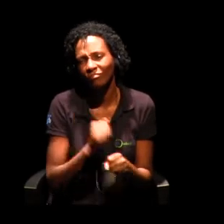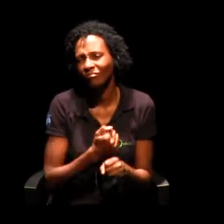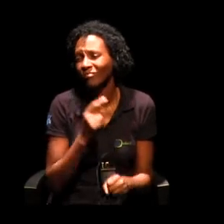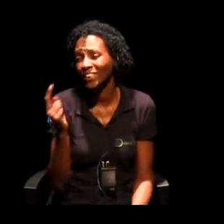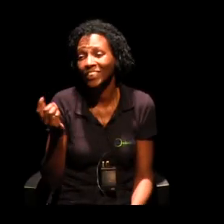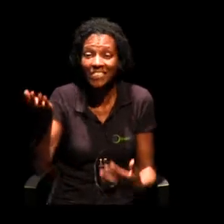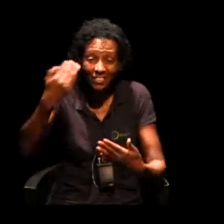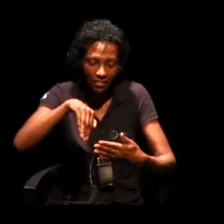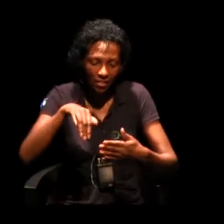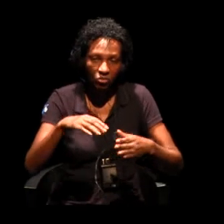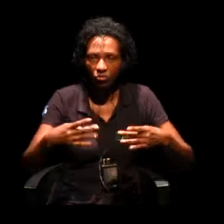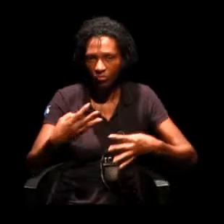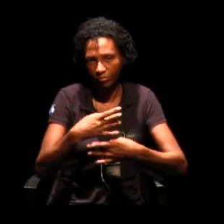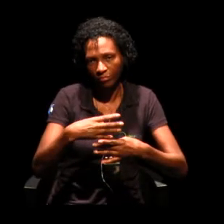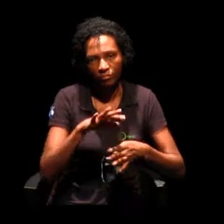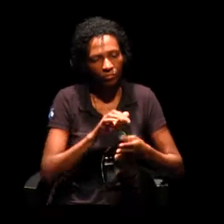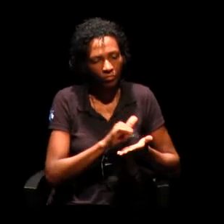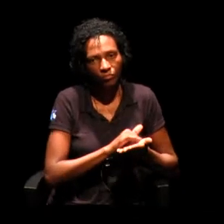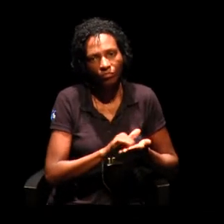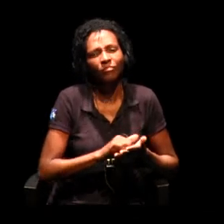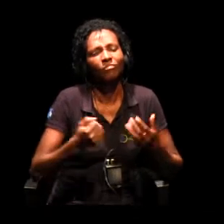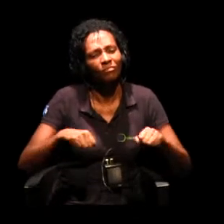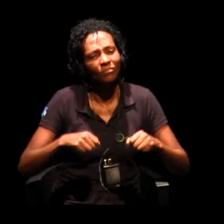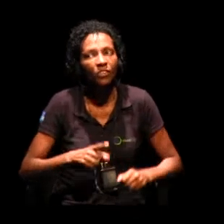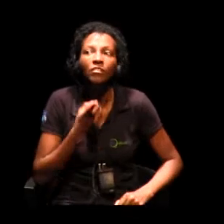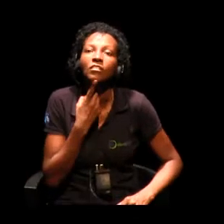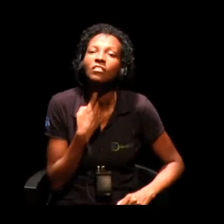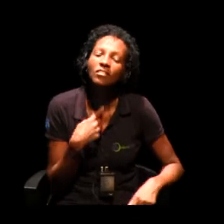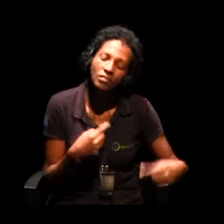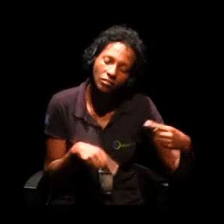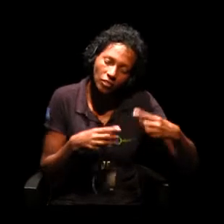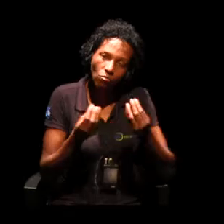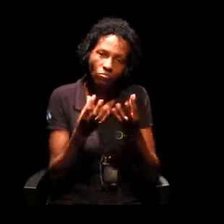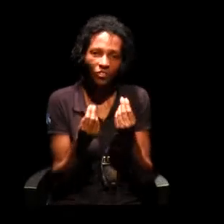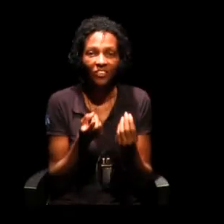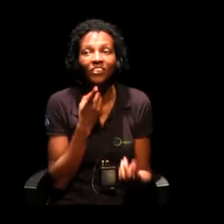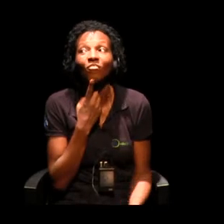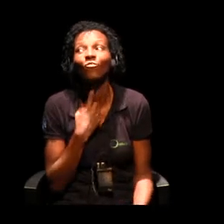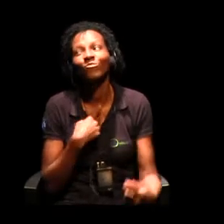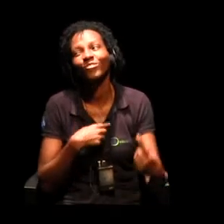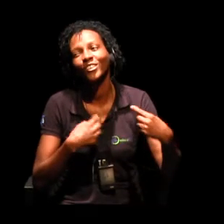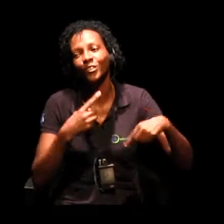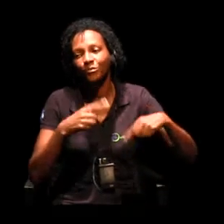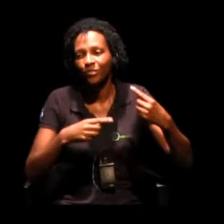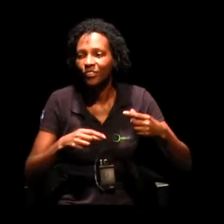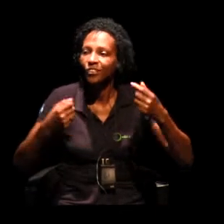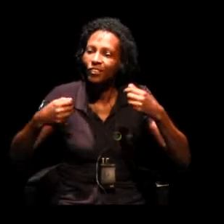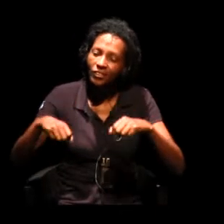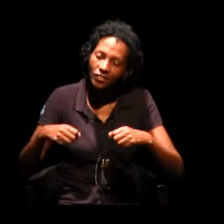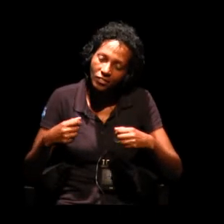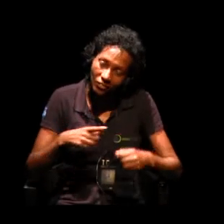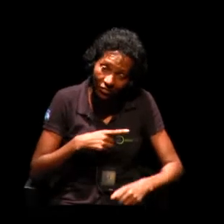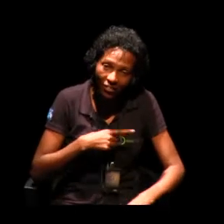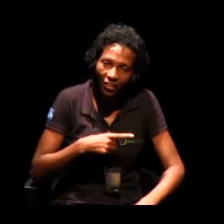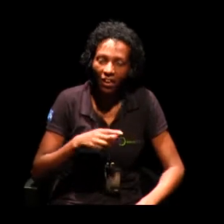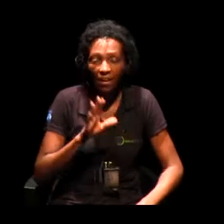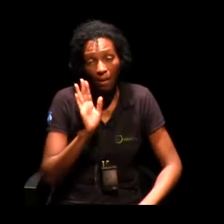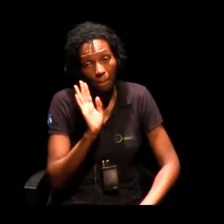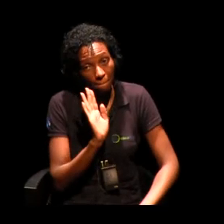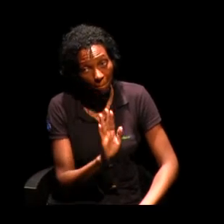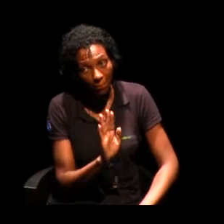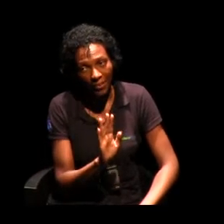Foi muito difícil construir isso na cidade de Nova York porque exige muita vontade política. E essa vontade